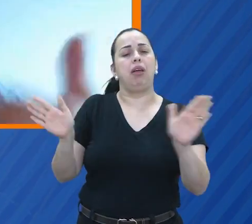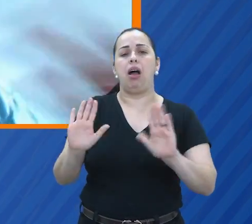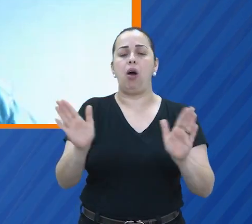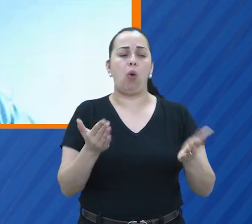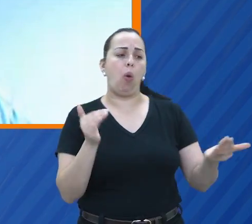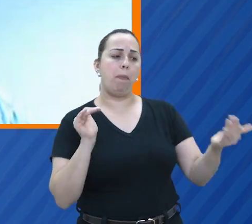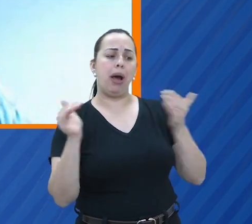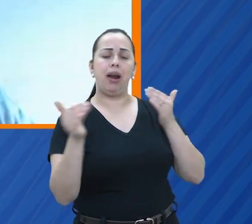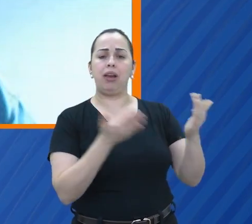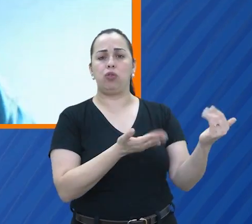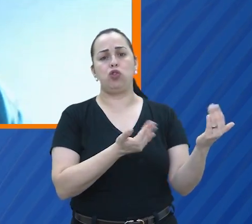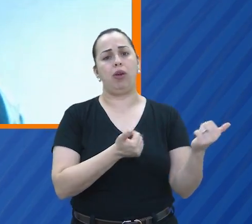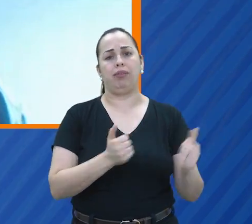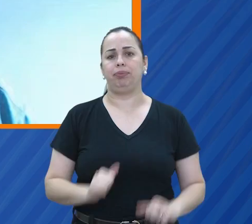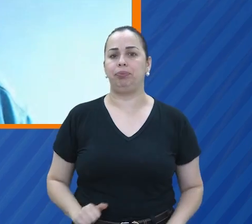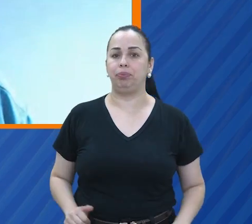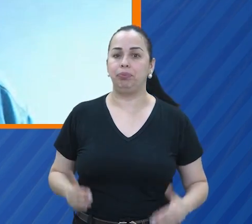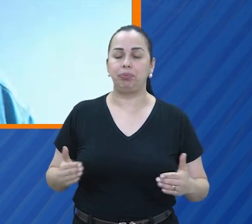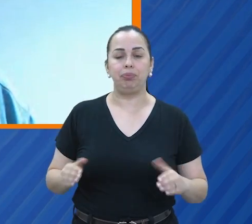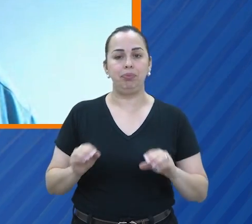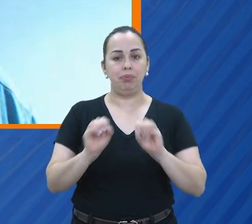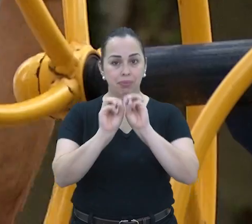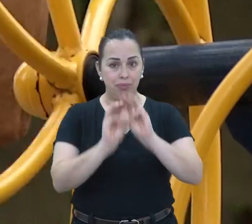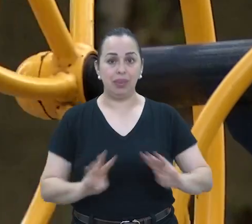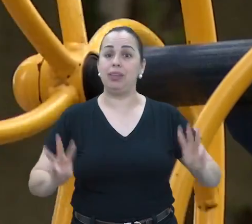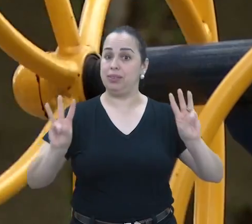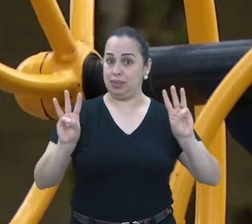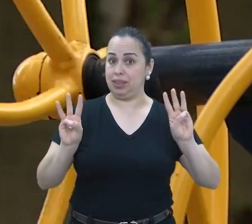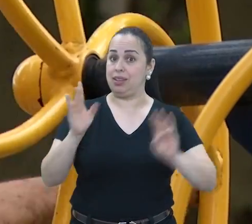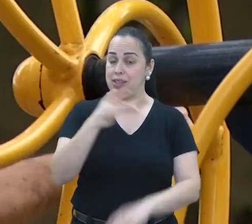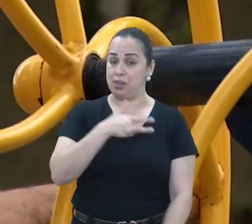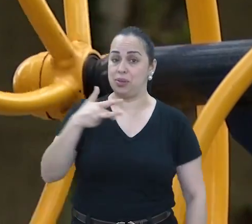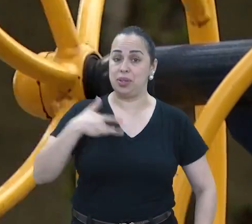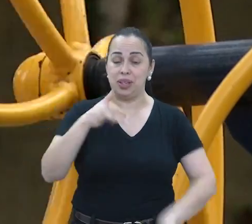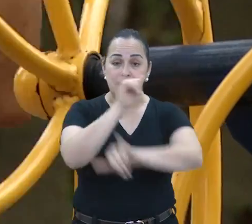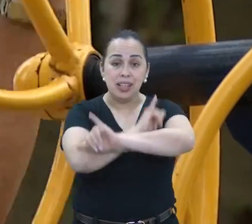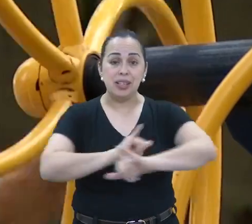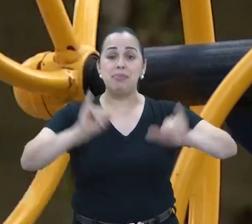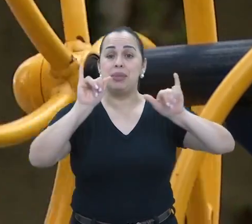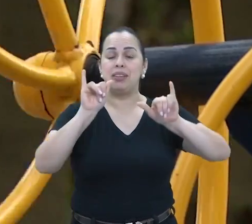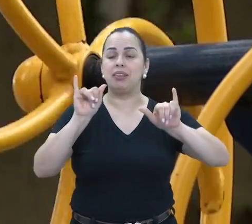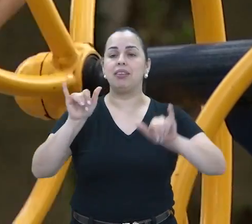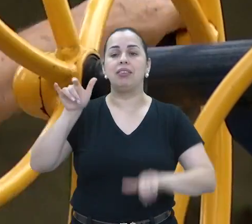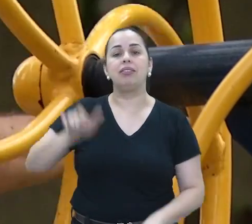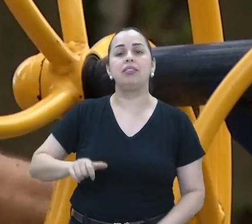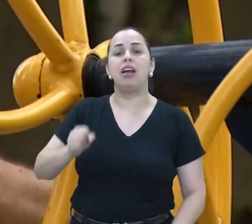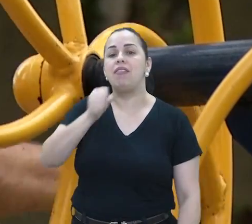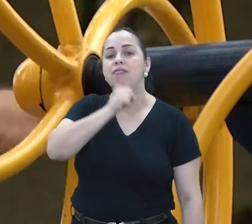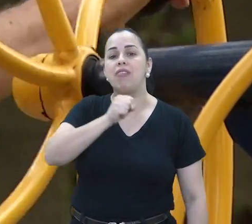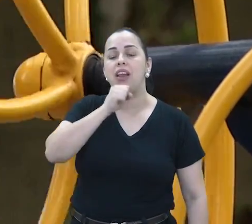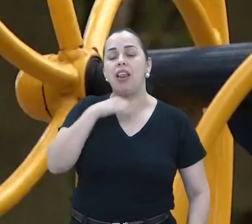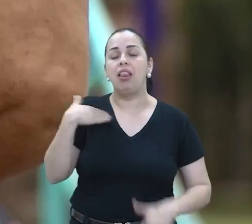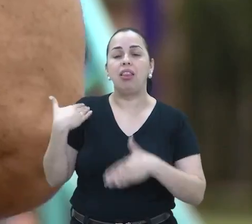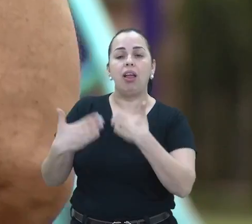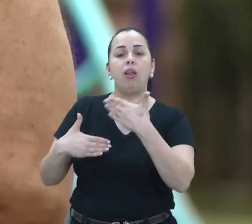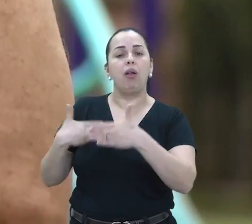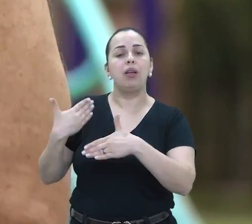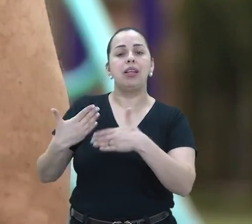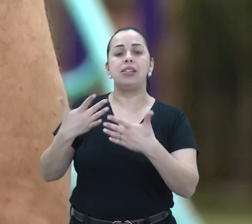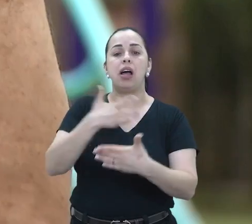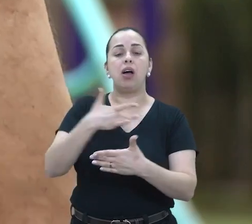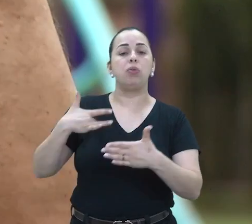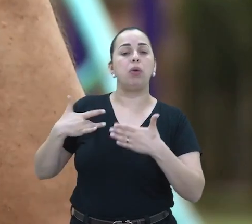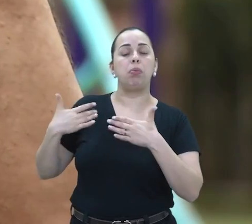mais limitada do que uma pessoa jovem, por exemplo. A Organização Mundial da Saúde define o envelhecimento saudável como